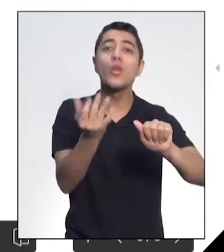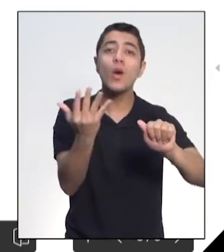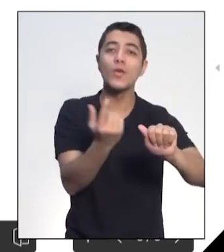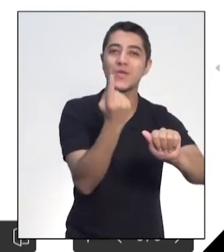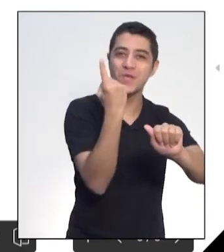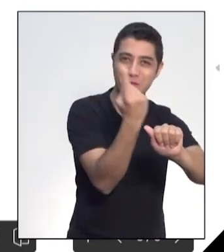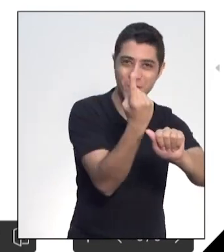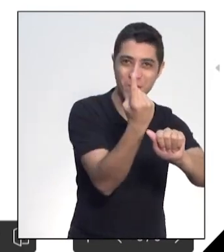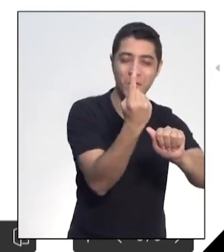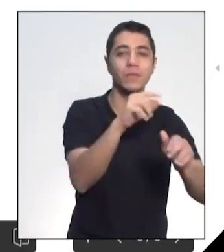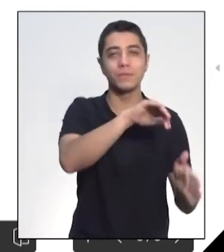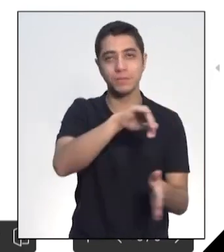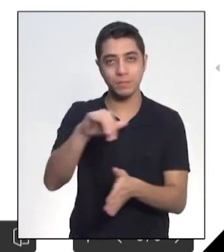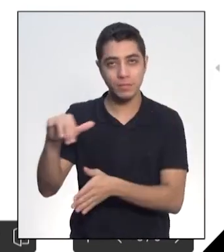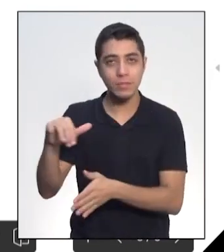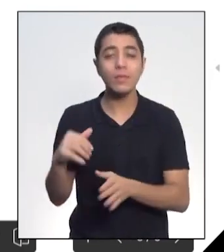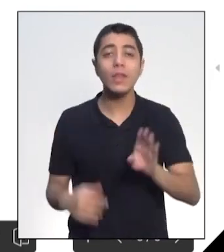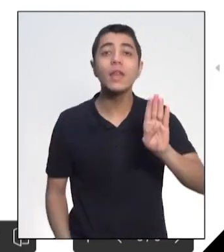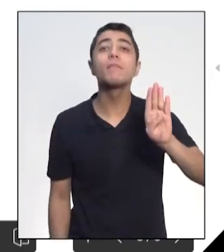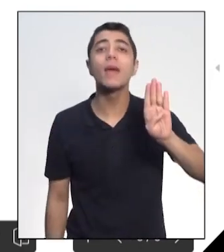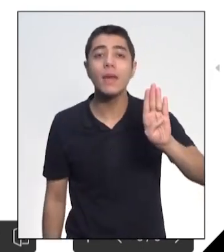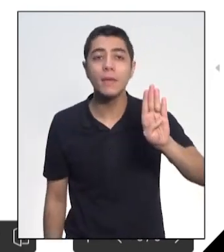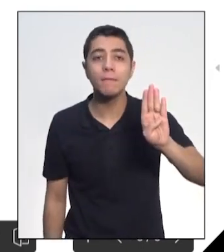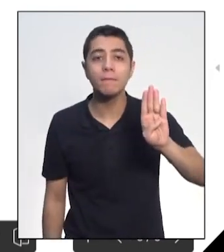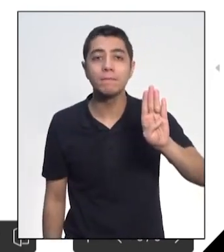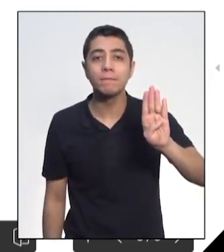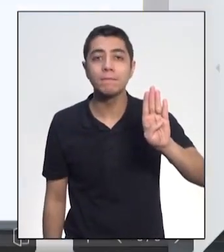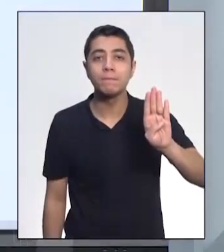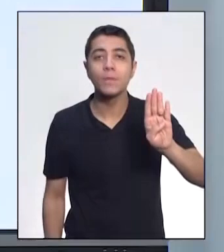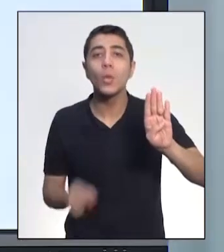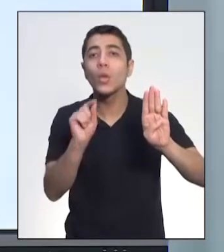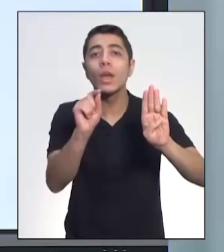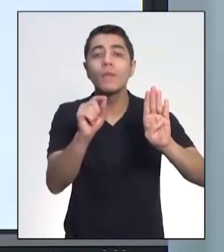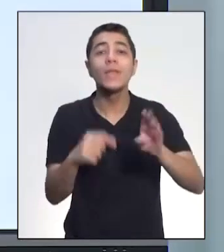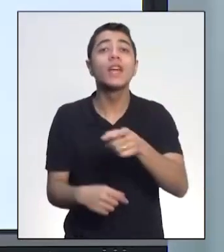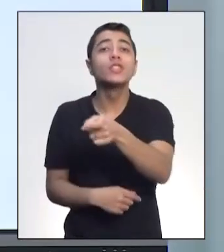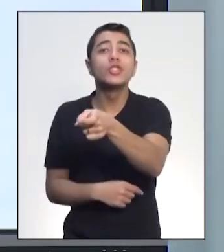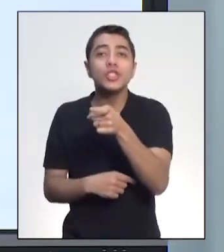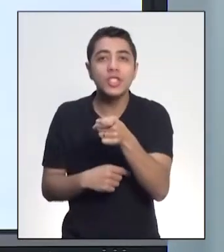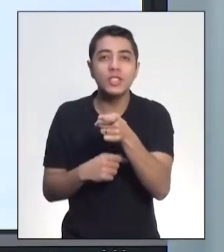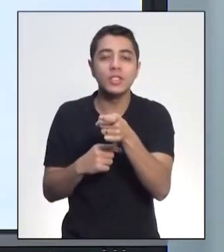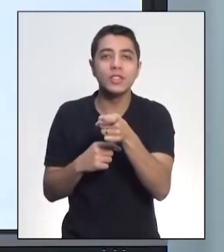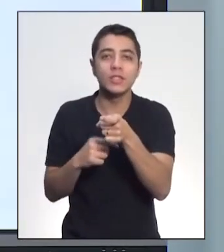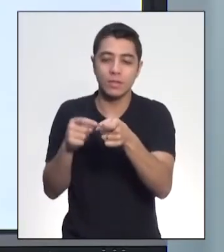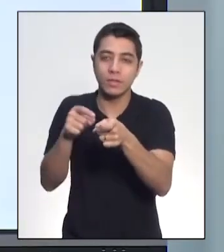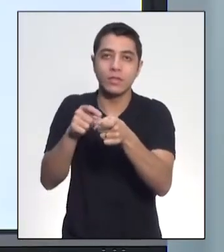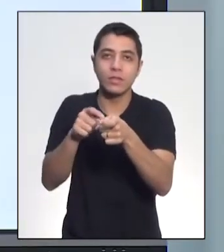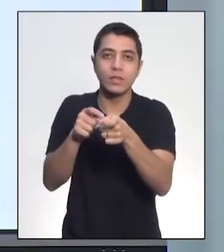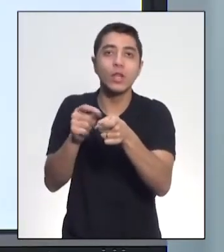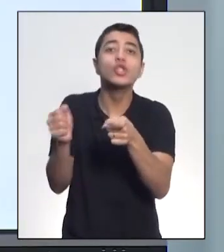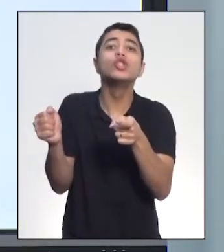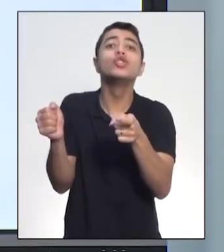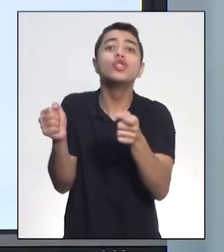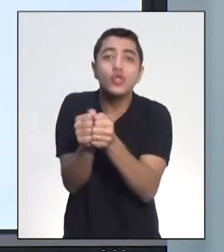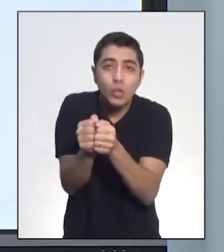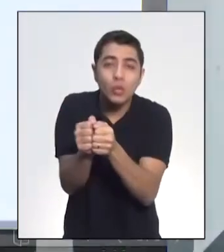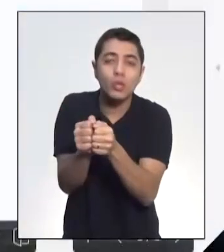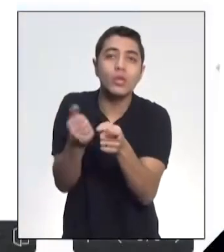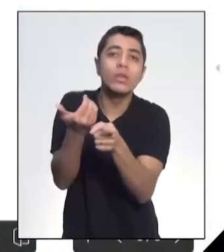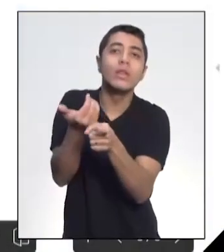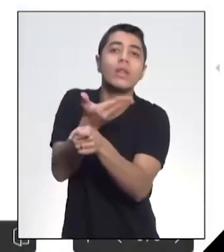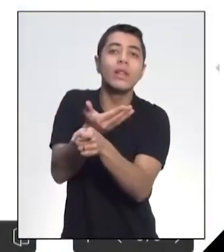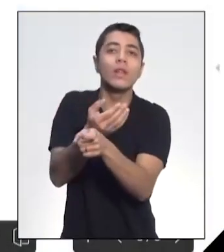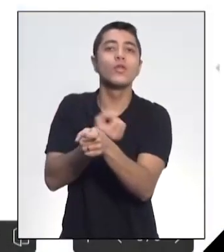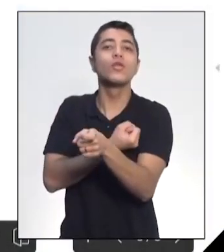x. Olha, quem está acompanhando o x é o menos 4. E o meu C, professora? O C é o termo independente, que